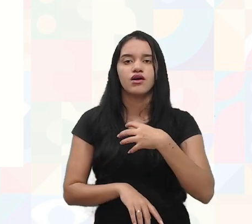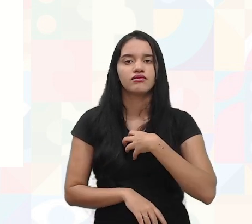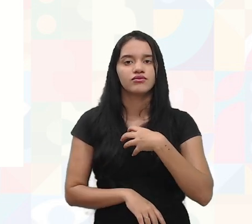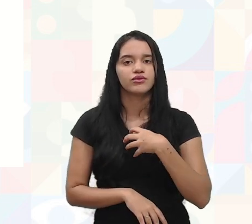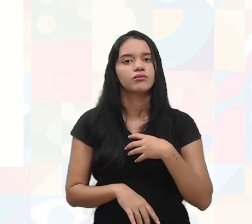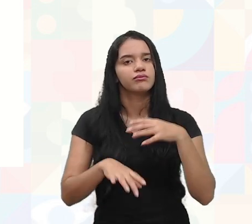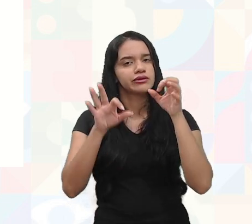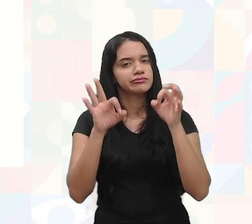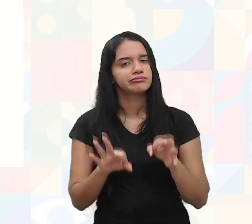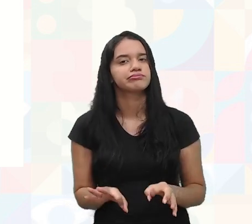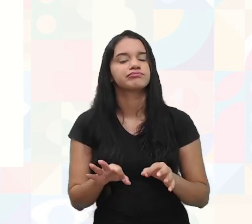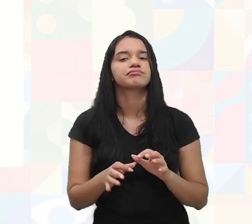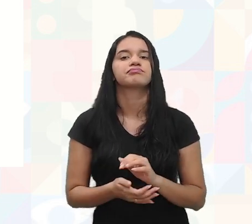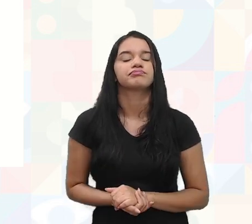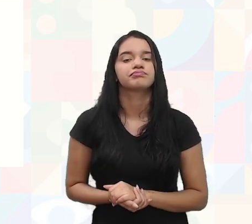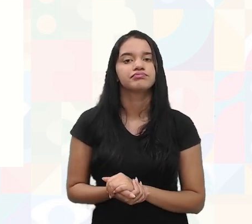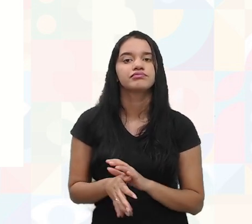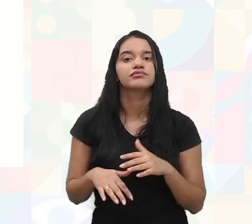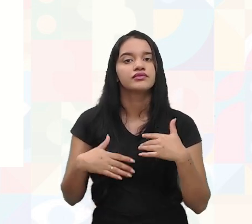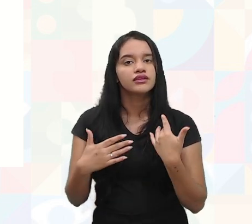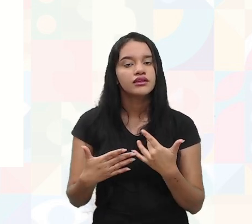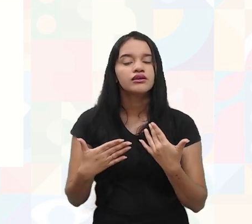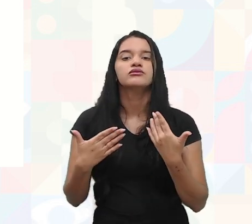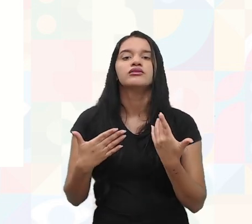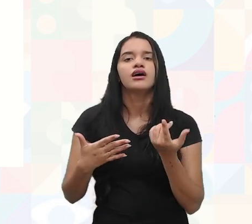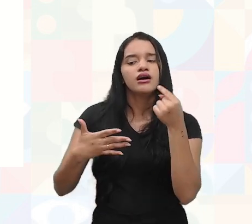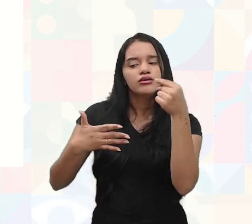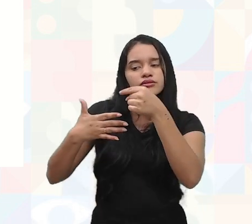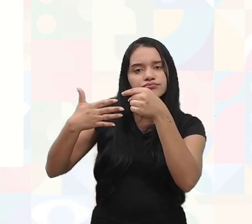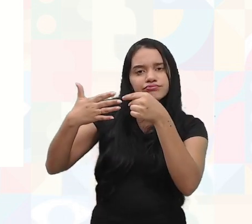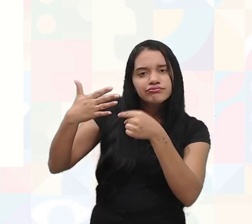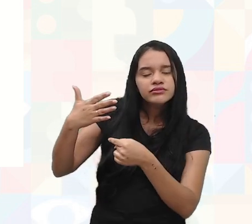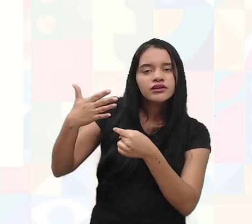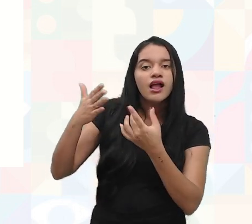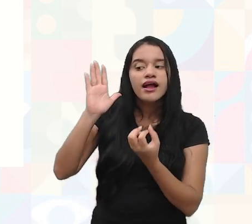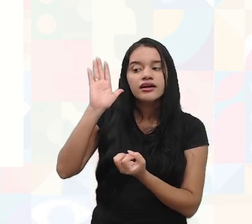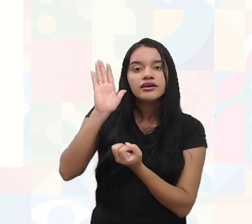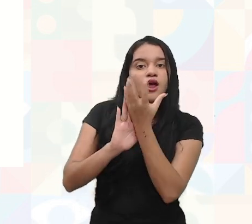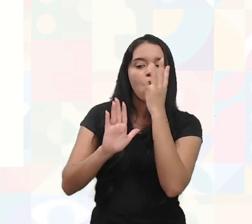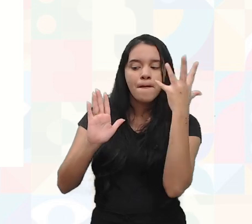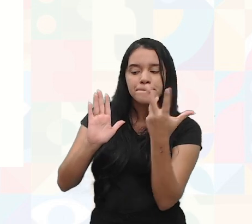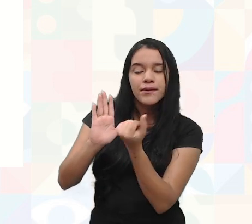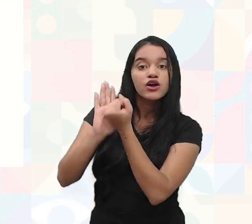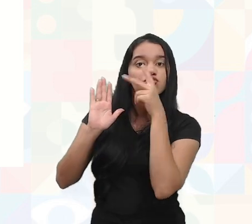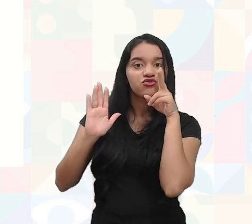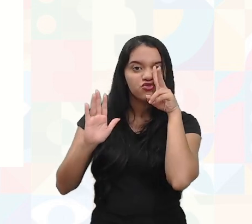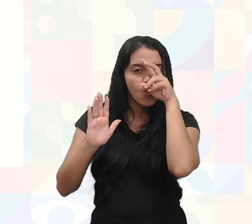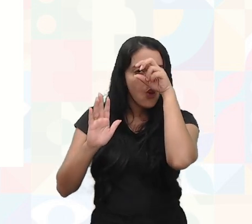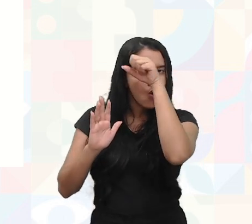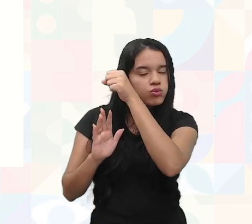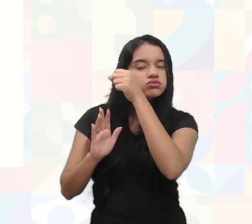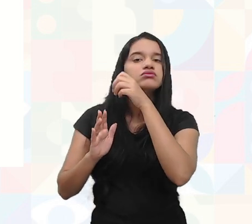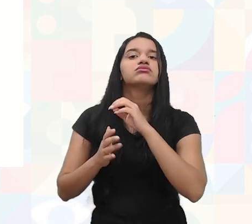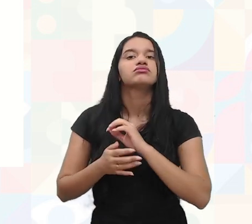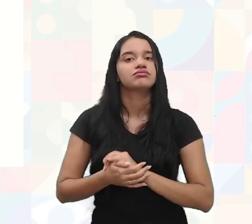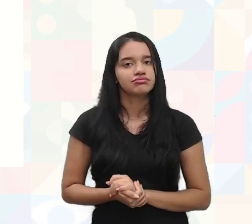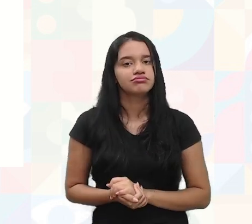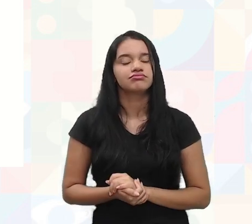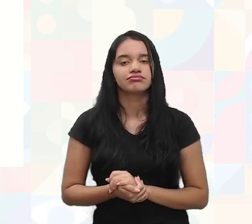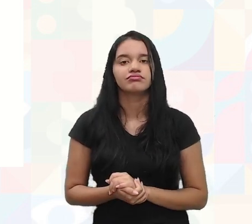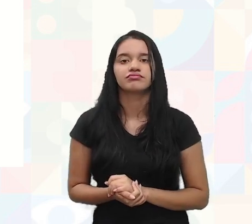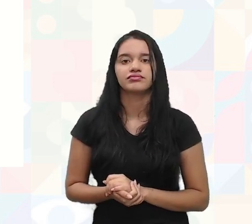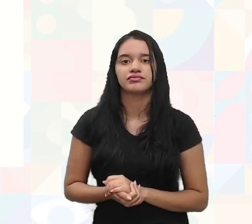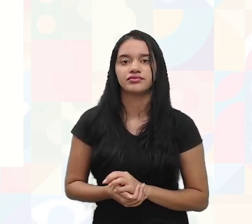coesa. Quando esses elementos trabalham juntos, eles criam uma marca forte, coesa e ressonante